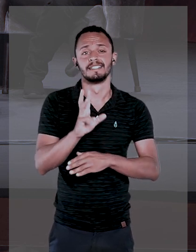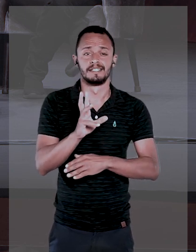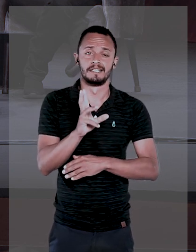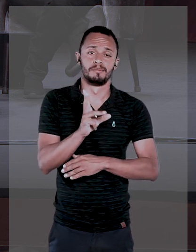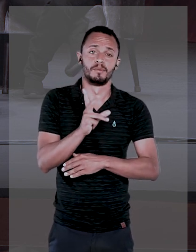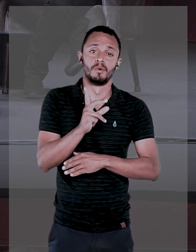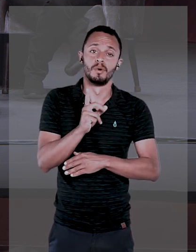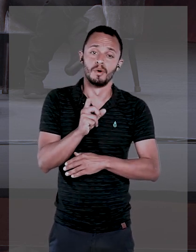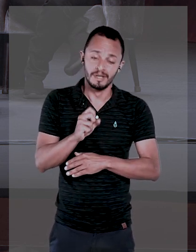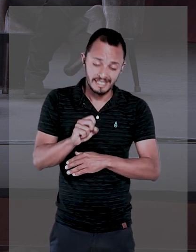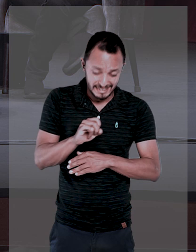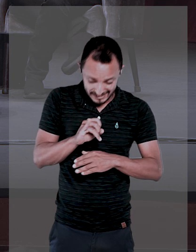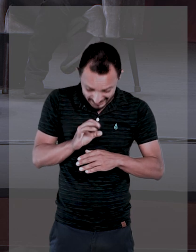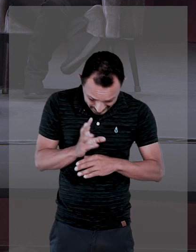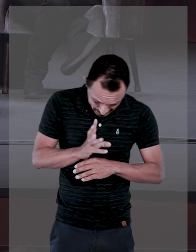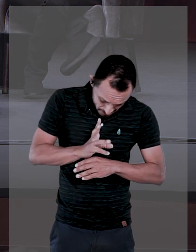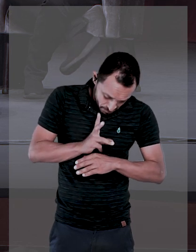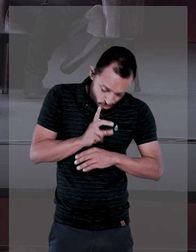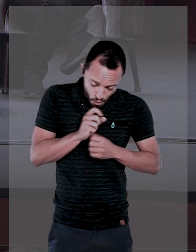mais amor,